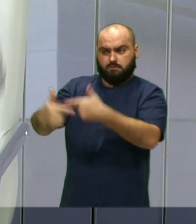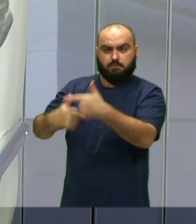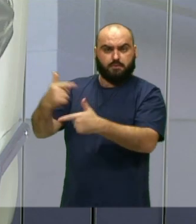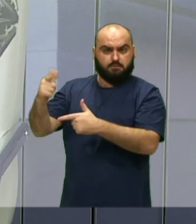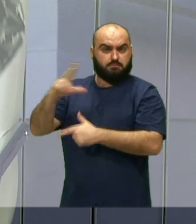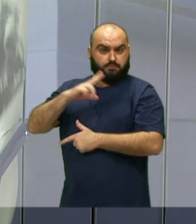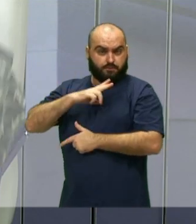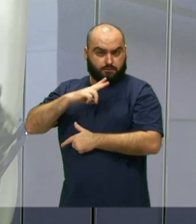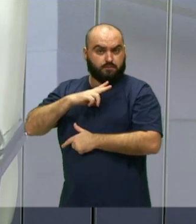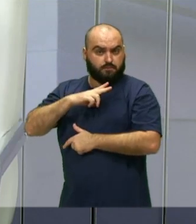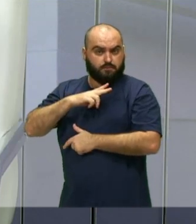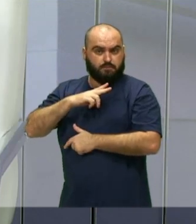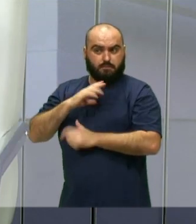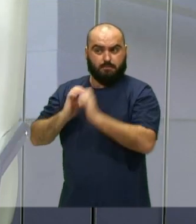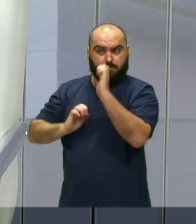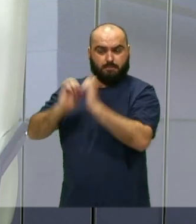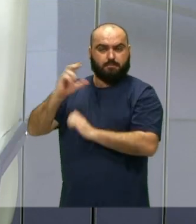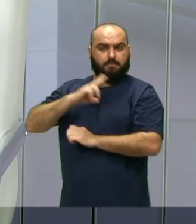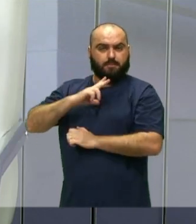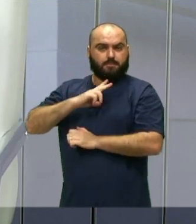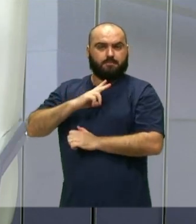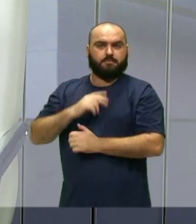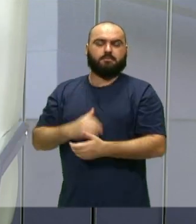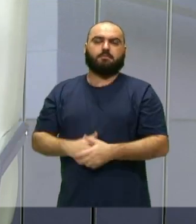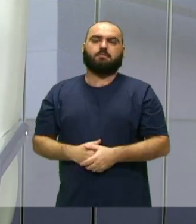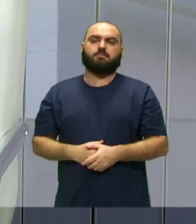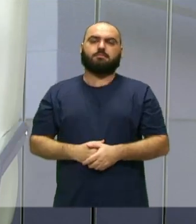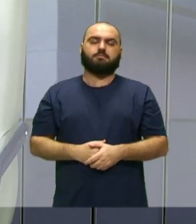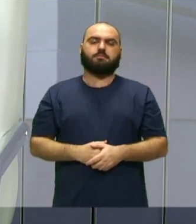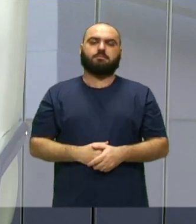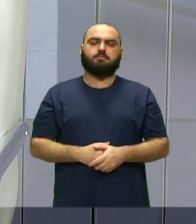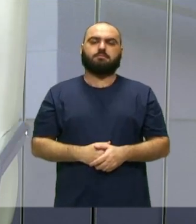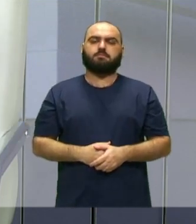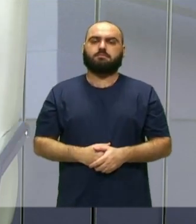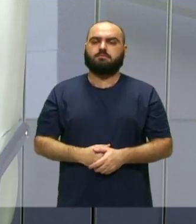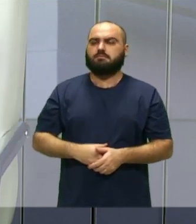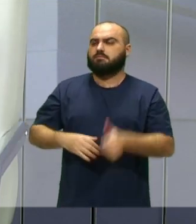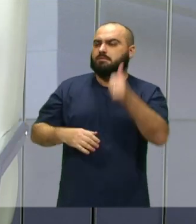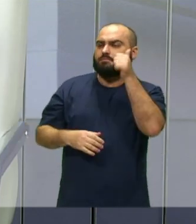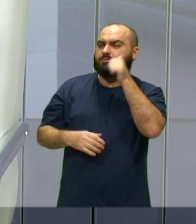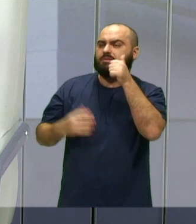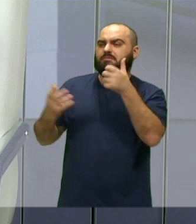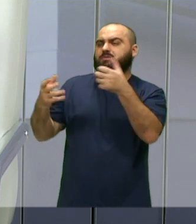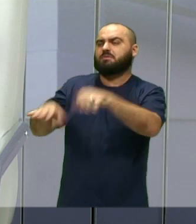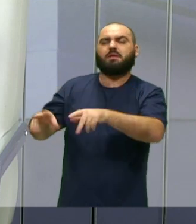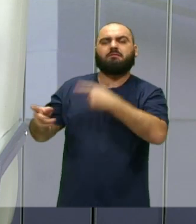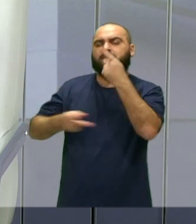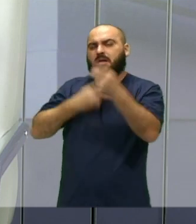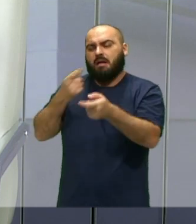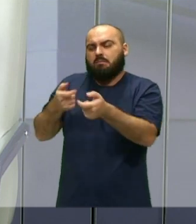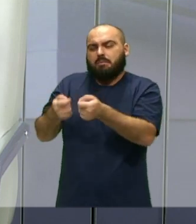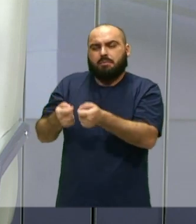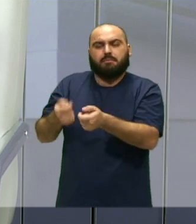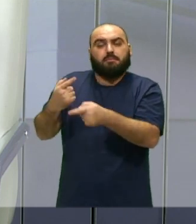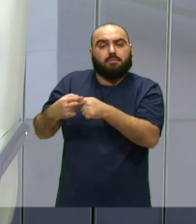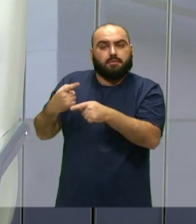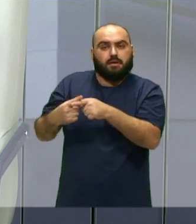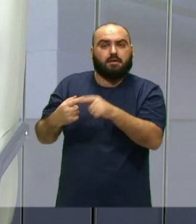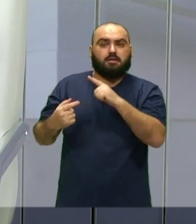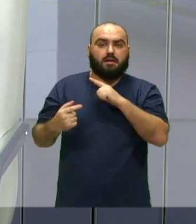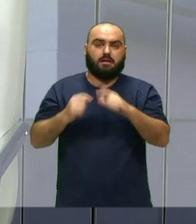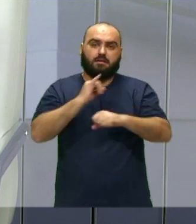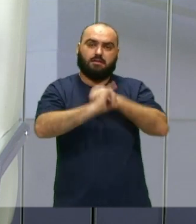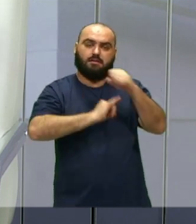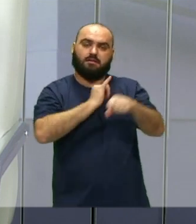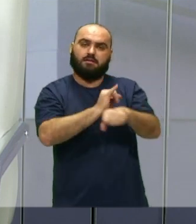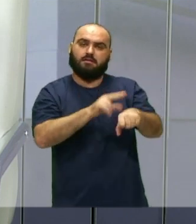privado, a maioria acaba não querendo falar, não querendo escrever, porque nós temos um canal que é de internet,